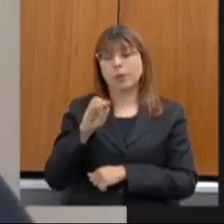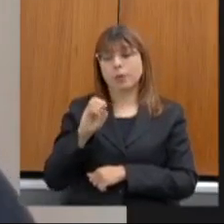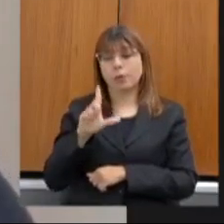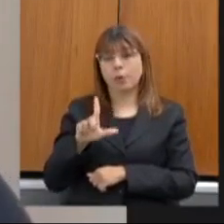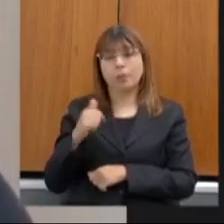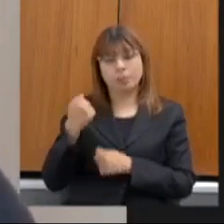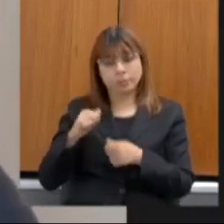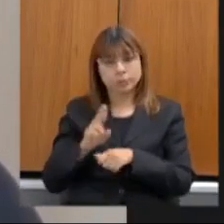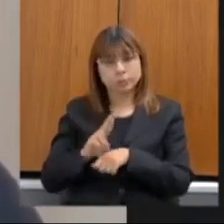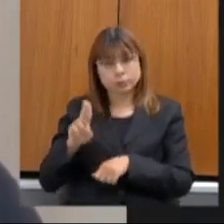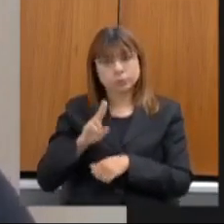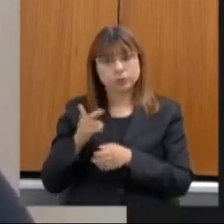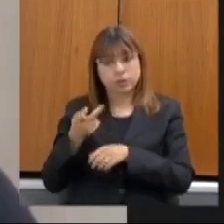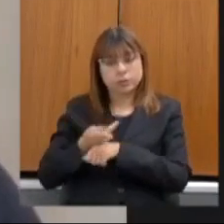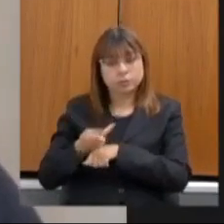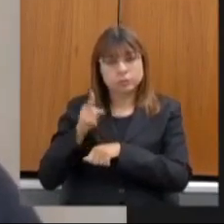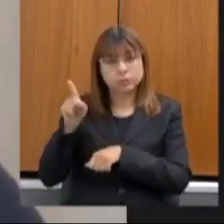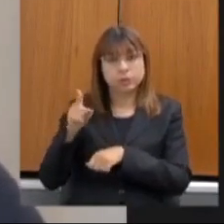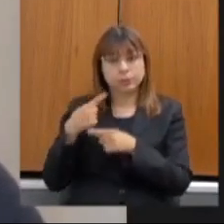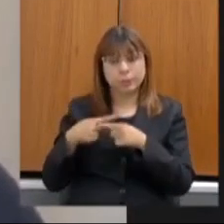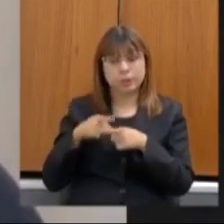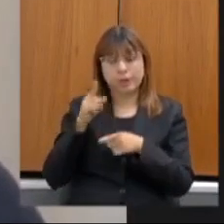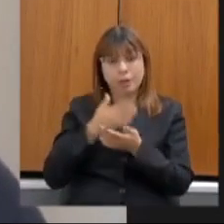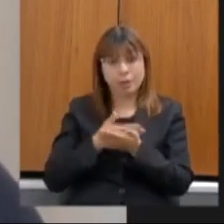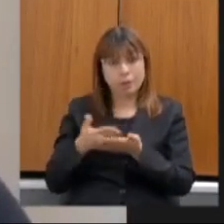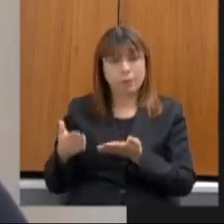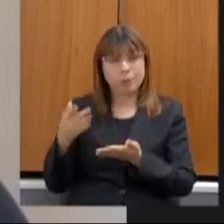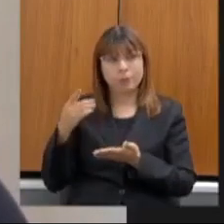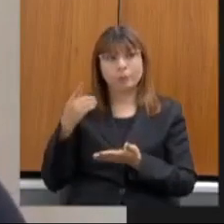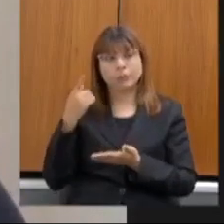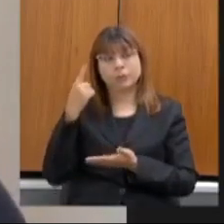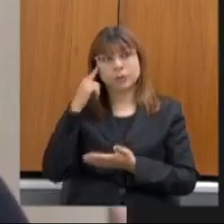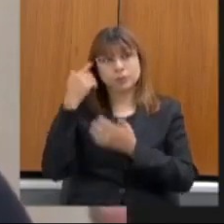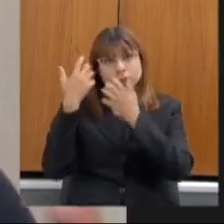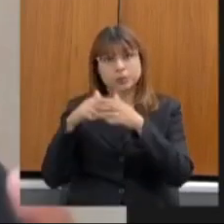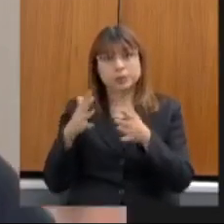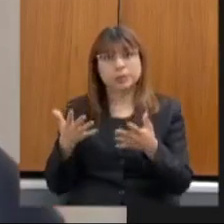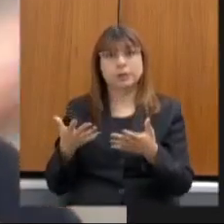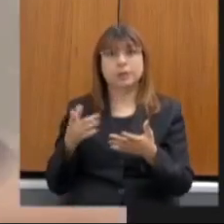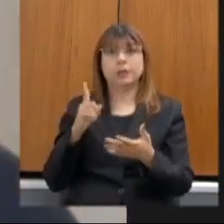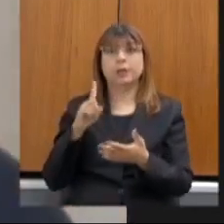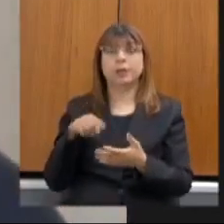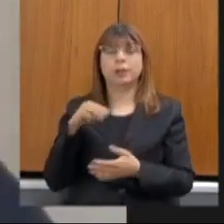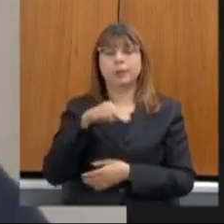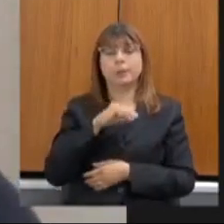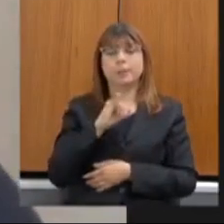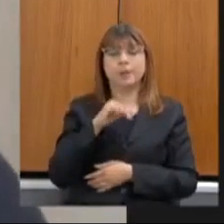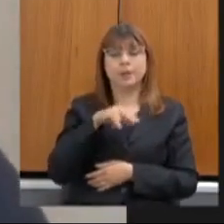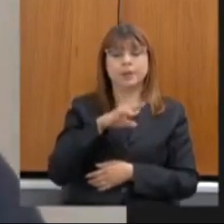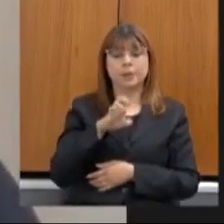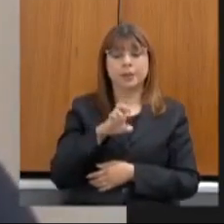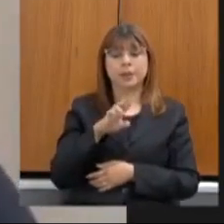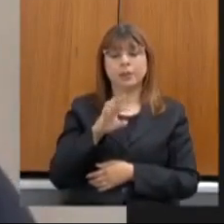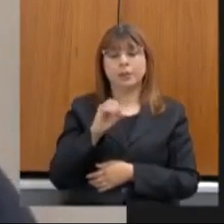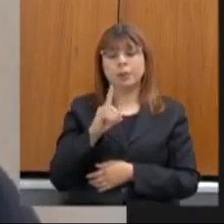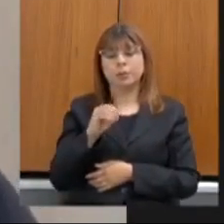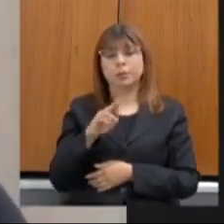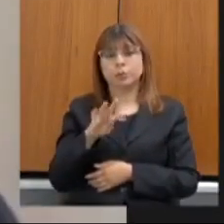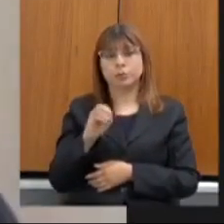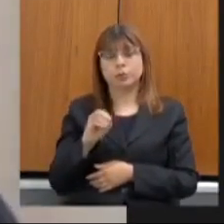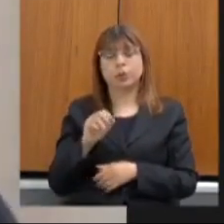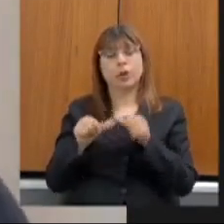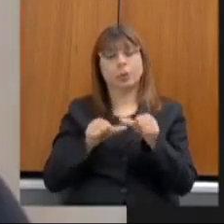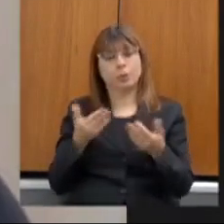ser explorado eles estão abandonando aquela ideia horrorosa de fazer sabe os mineiros juntos já parte em parar um